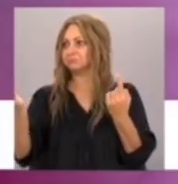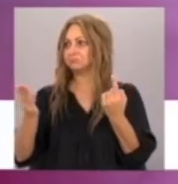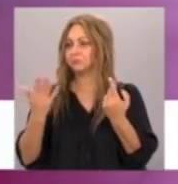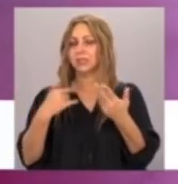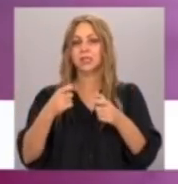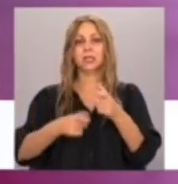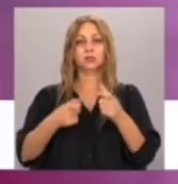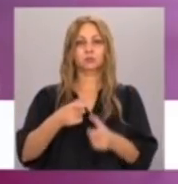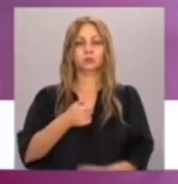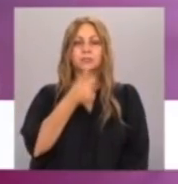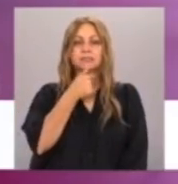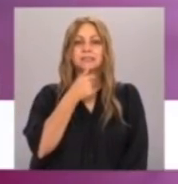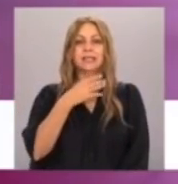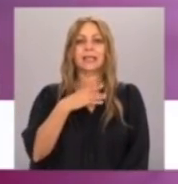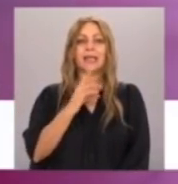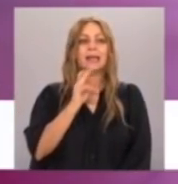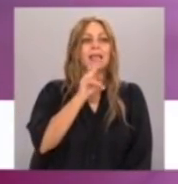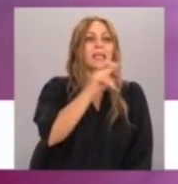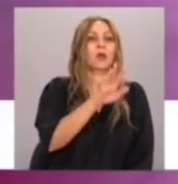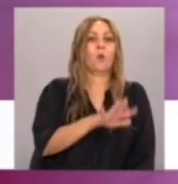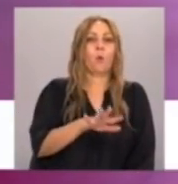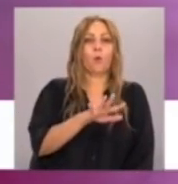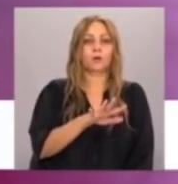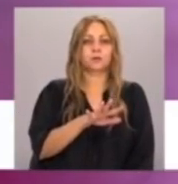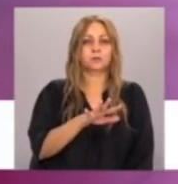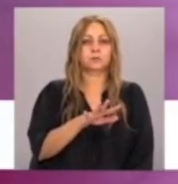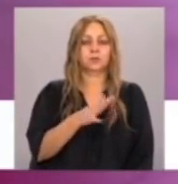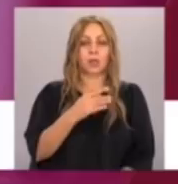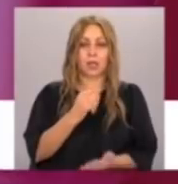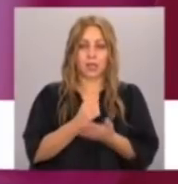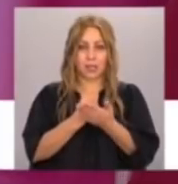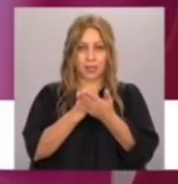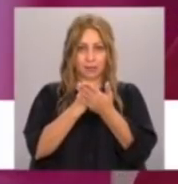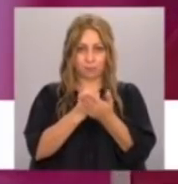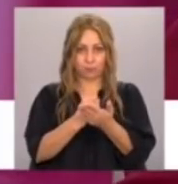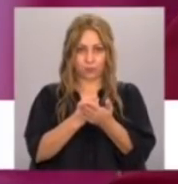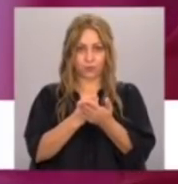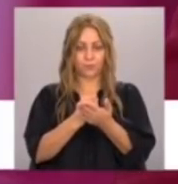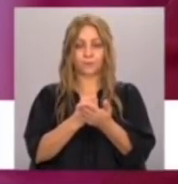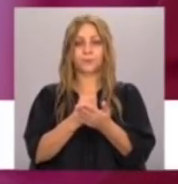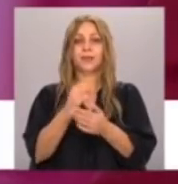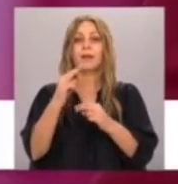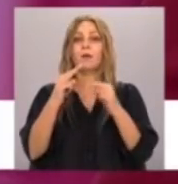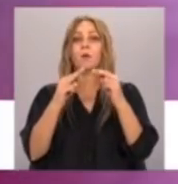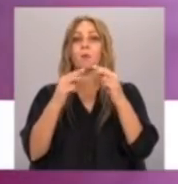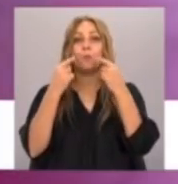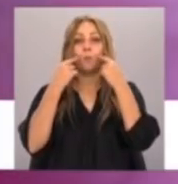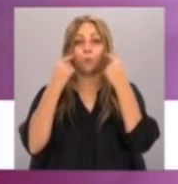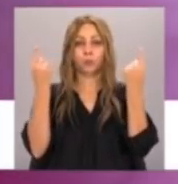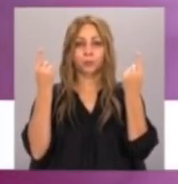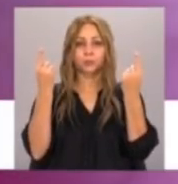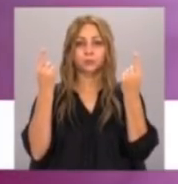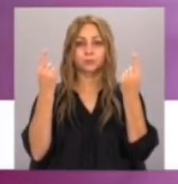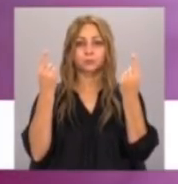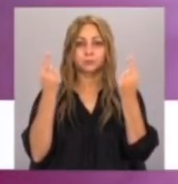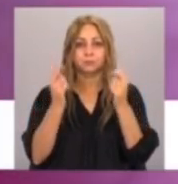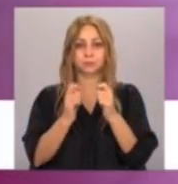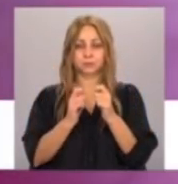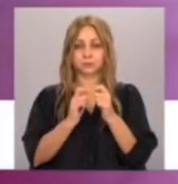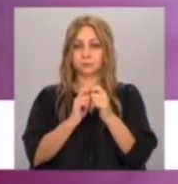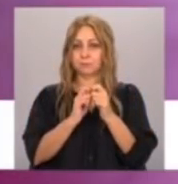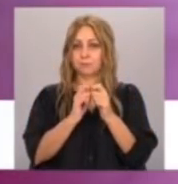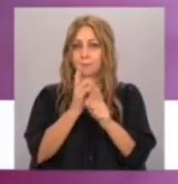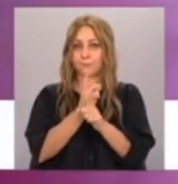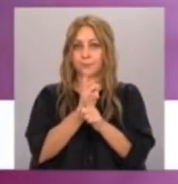escolhem é que pessoas a recorrer sendo que o financiamento se mantém inclui e mantém o financiamento público para orar público orçamento é